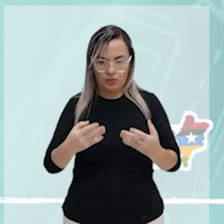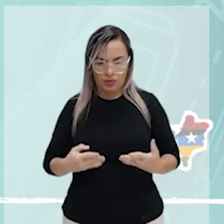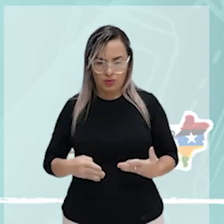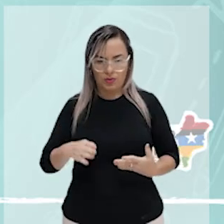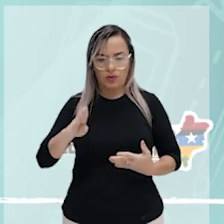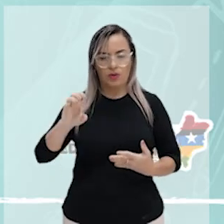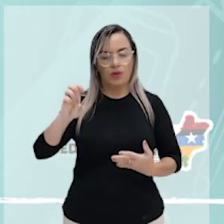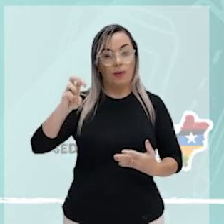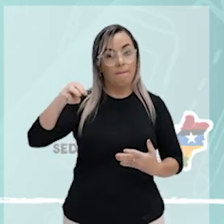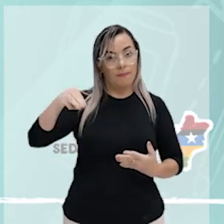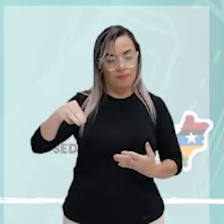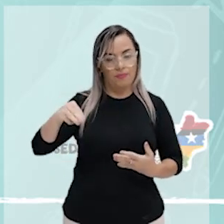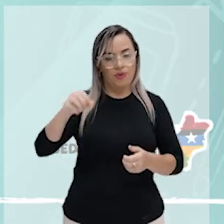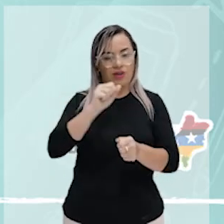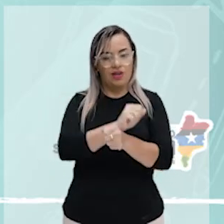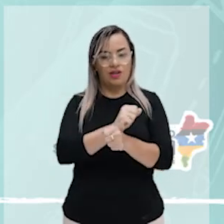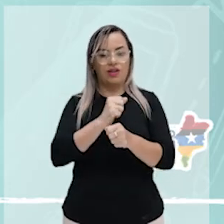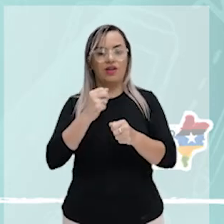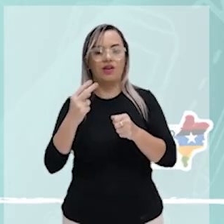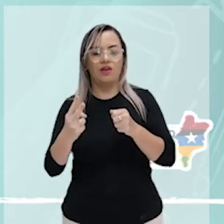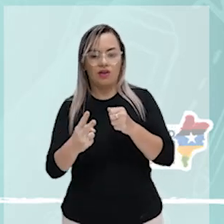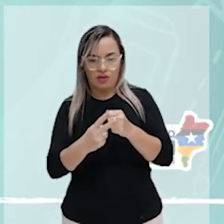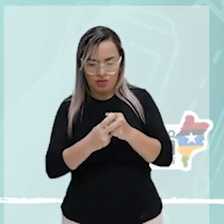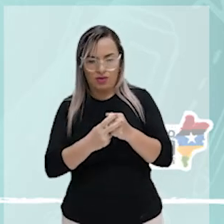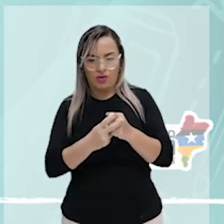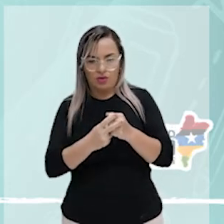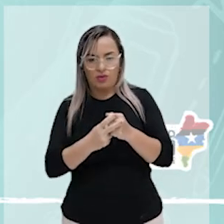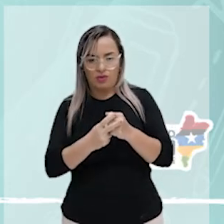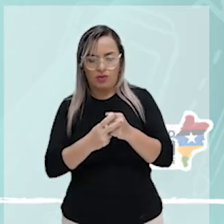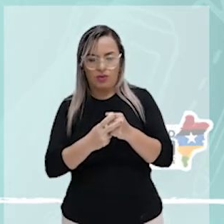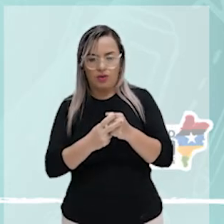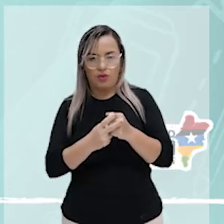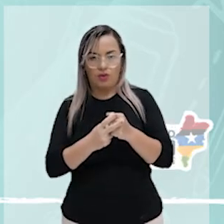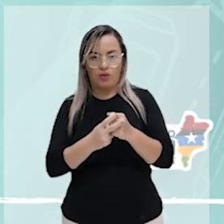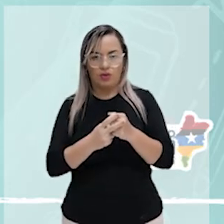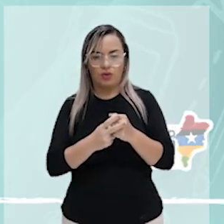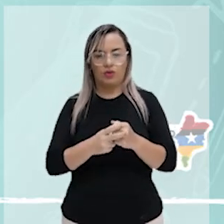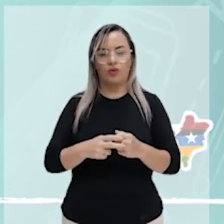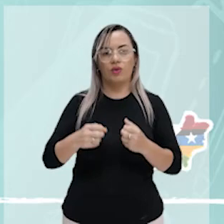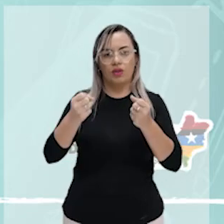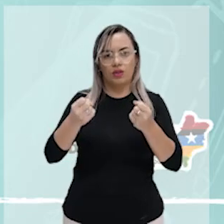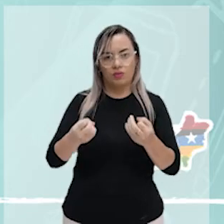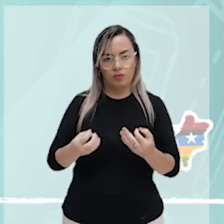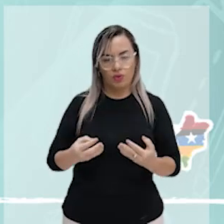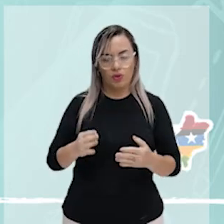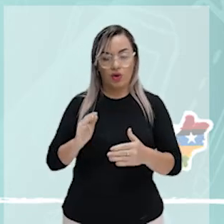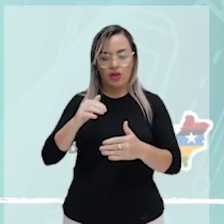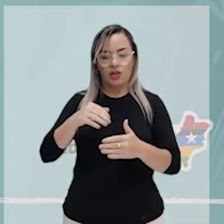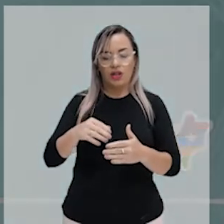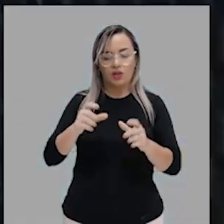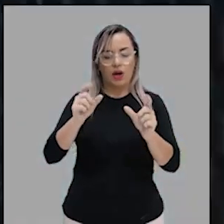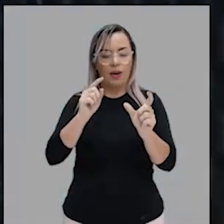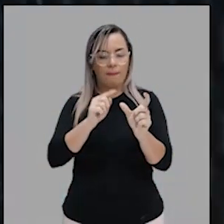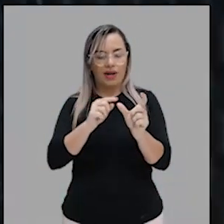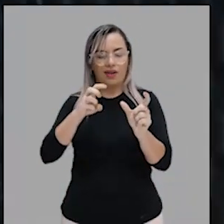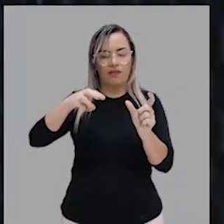é advérbio, muito também. Então, o advérbio modificando o advérbio. Quando eu digo eles leem bem, o advérbio dando modificação para o